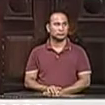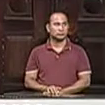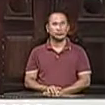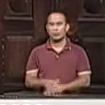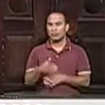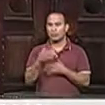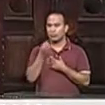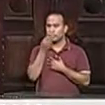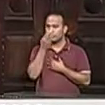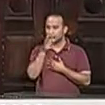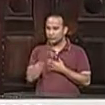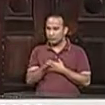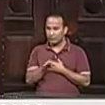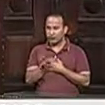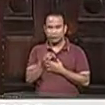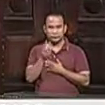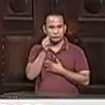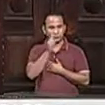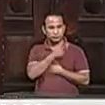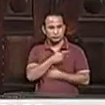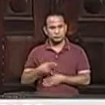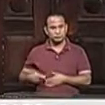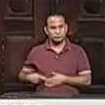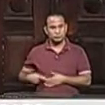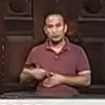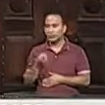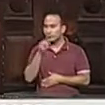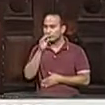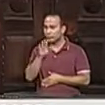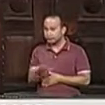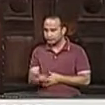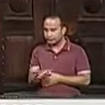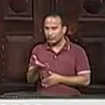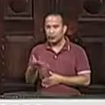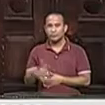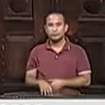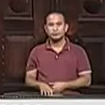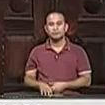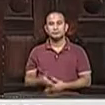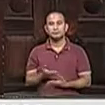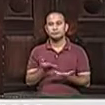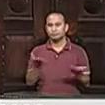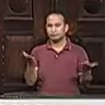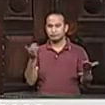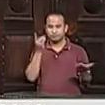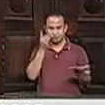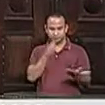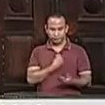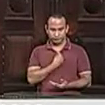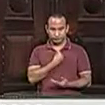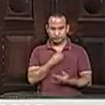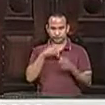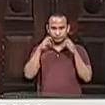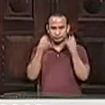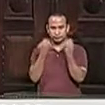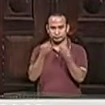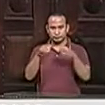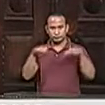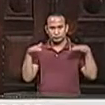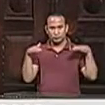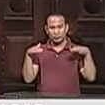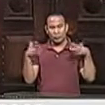Boa tarde, senhora presidente. Boa tarde, demais deputados presentes aqui no plenário. Hoje eu